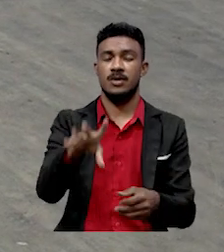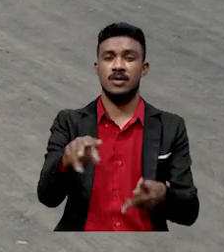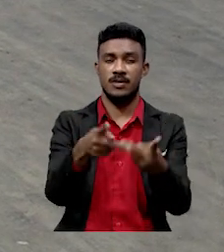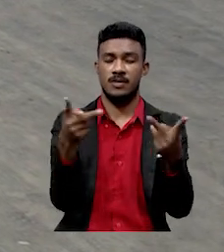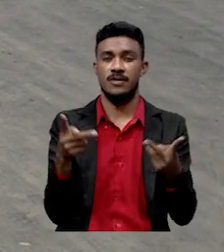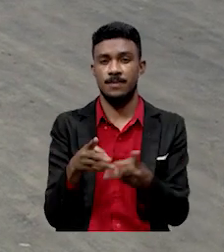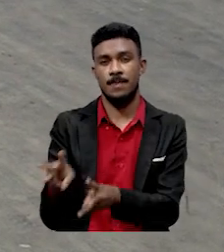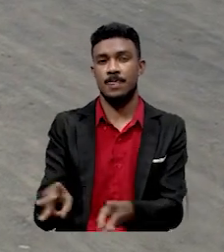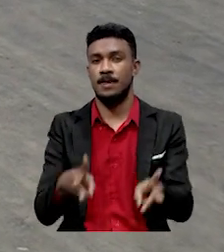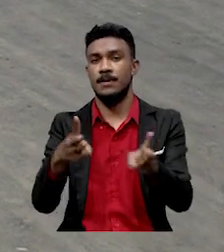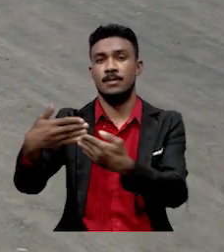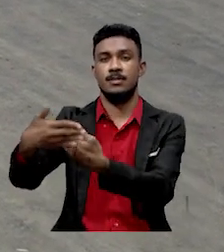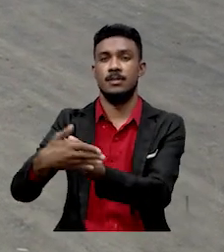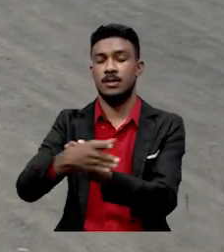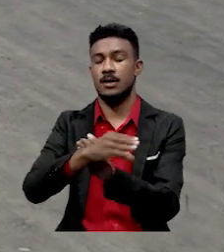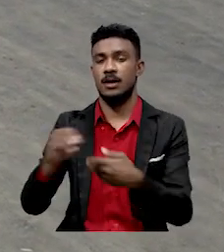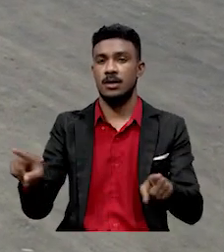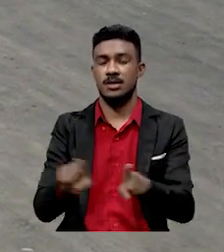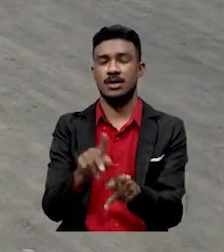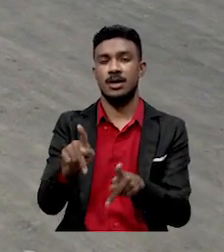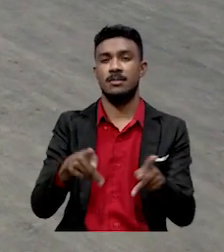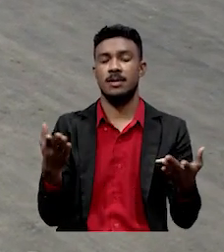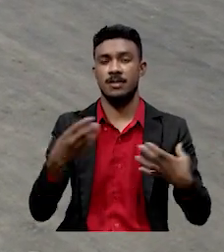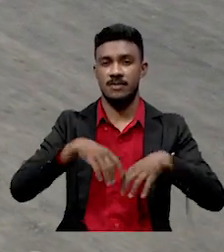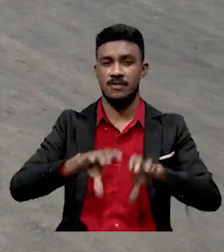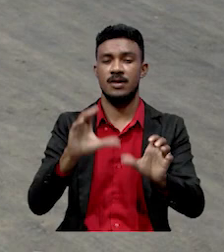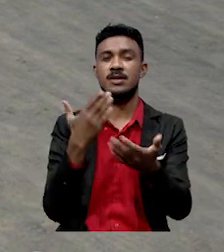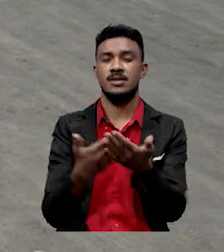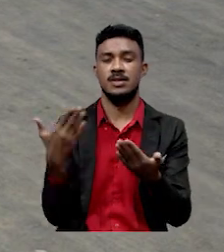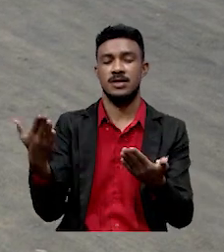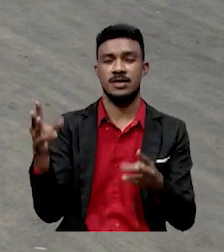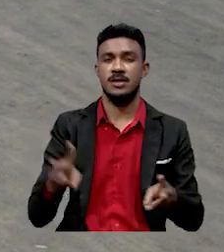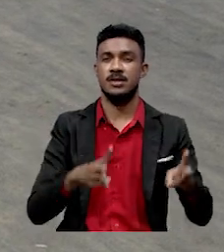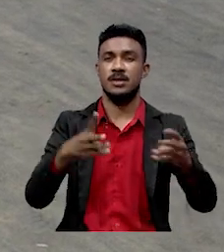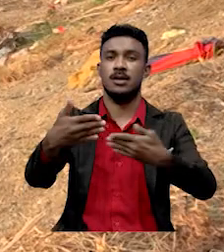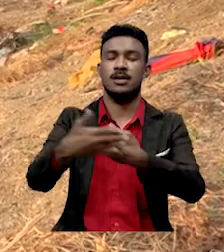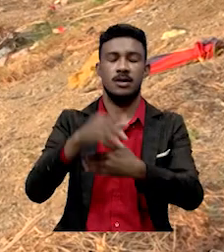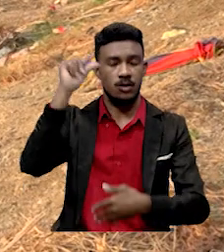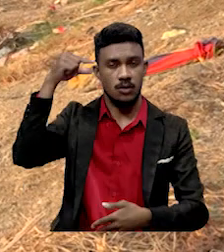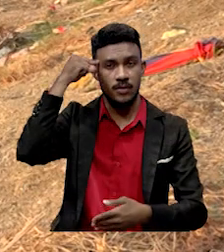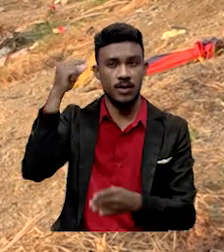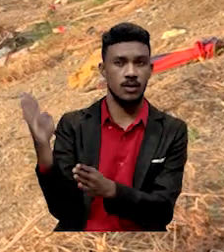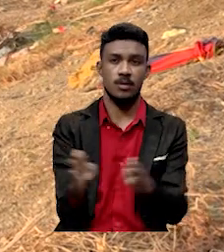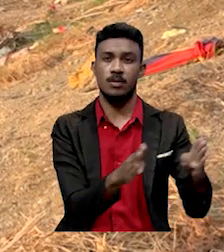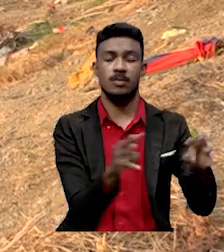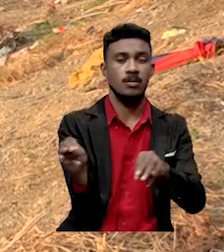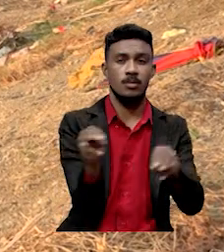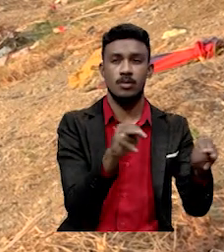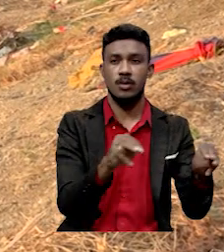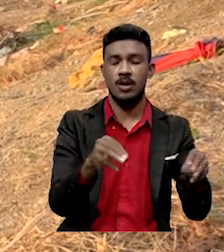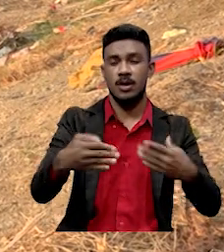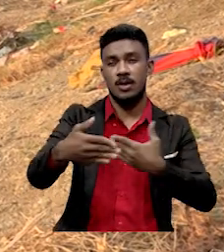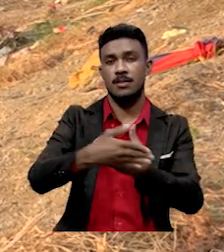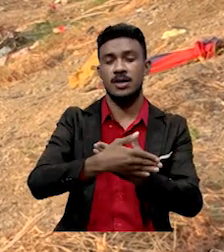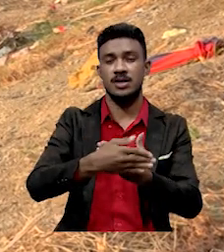ninin. Além de ne, negociante sira nebe faan sasang iha estrada ninin, governo muda ba faan basic area tasi